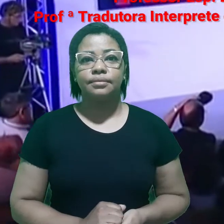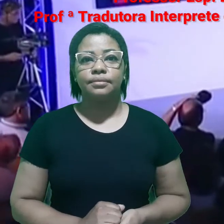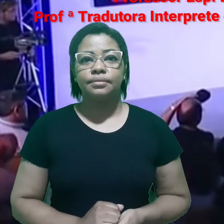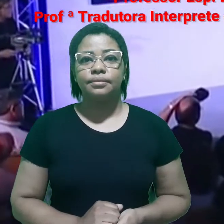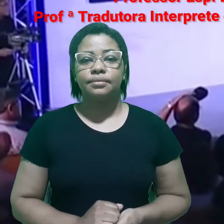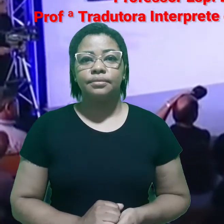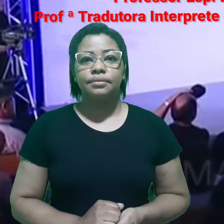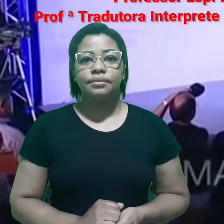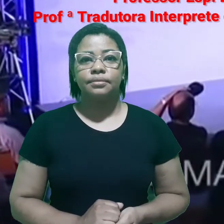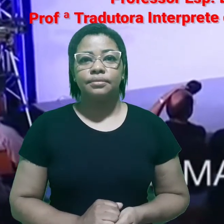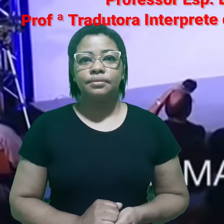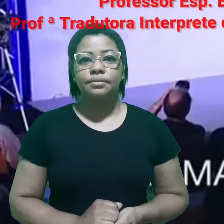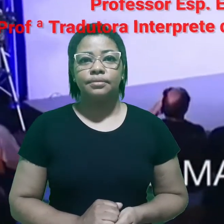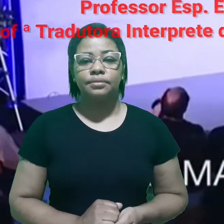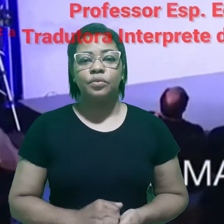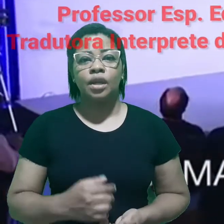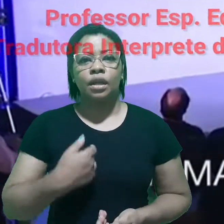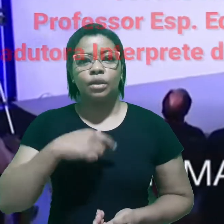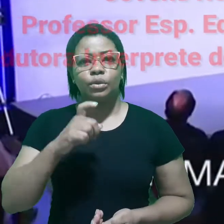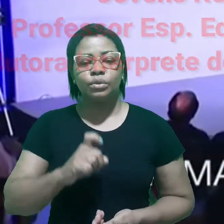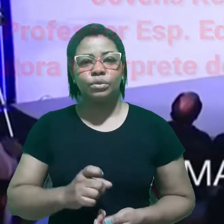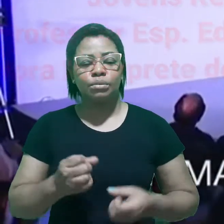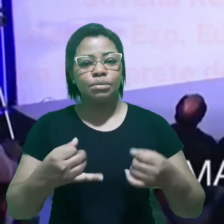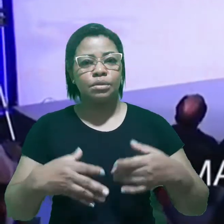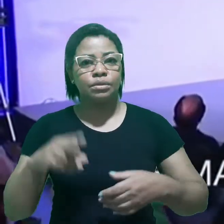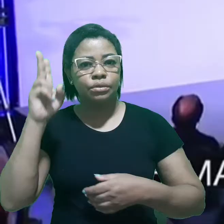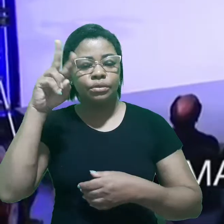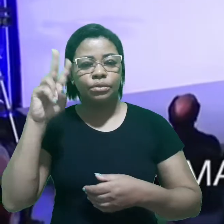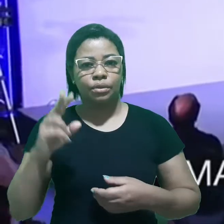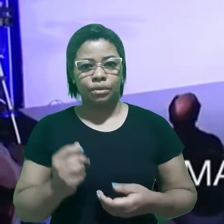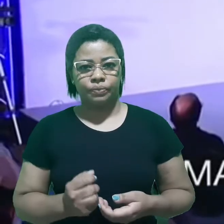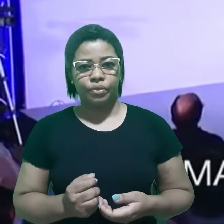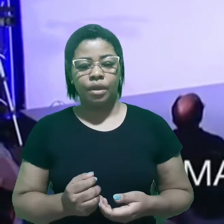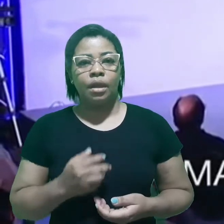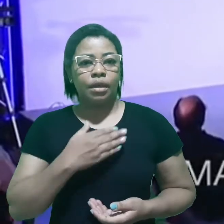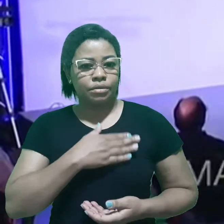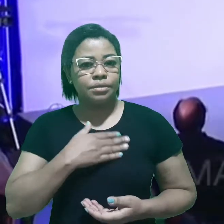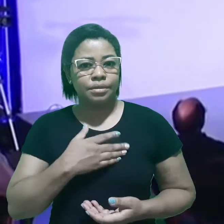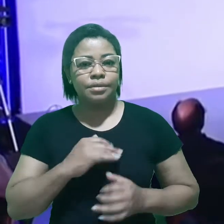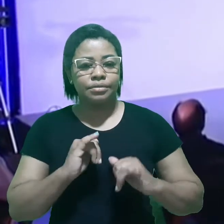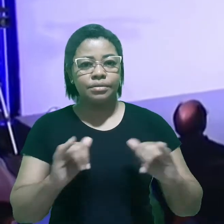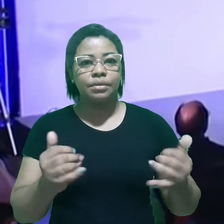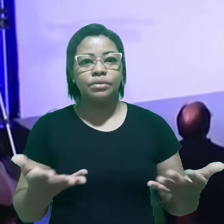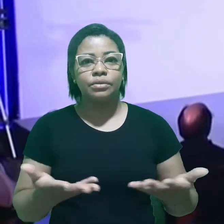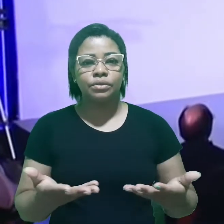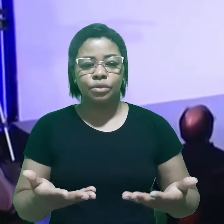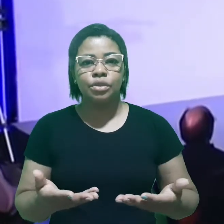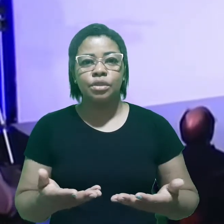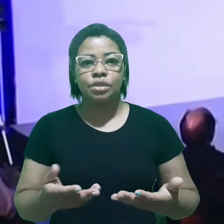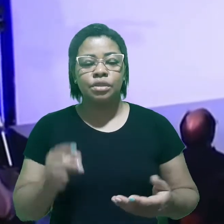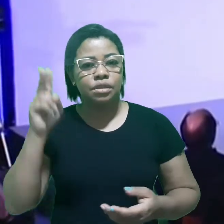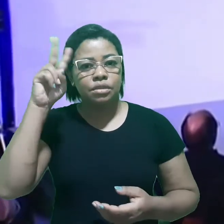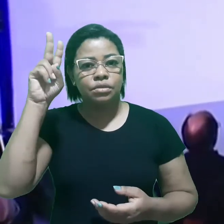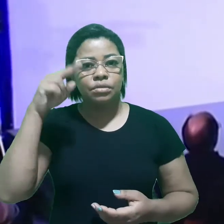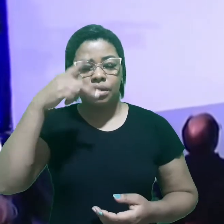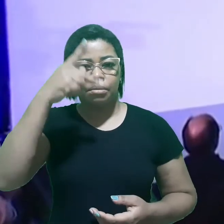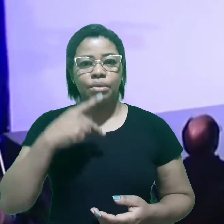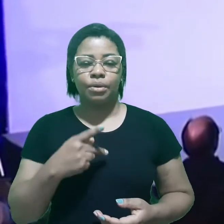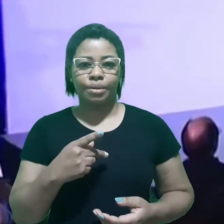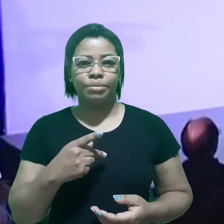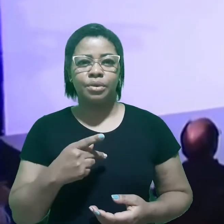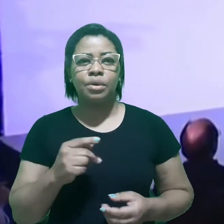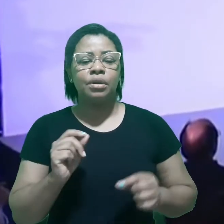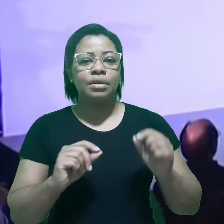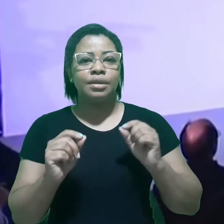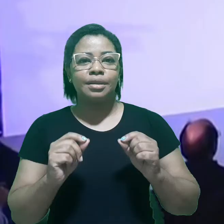Sou uma contadora de histórias e gostaria de contar a vocês algumas histórias pessoais sobre o que gosto de chamar o perigo de uma